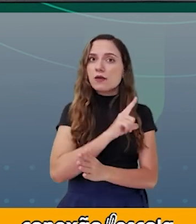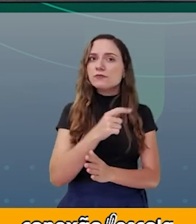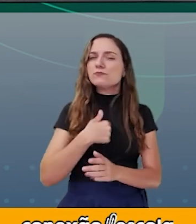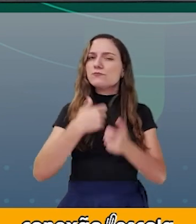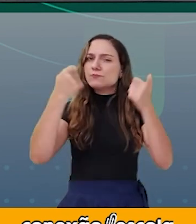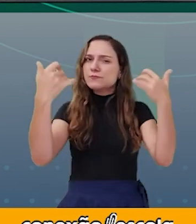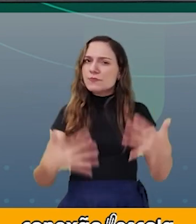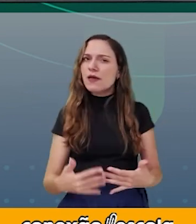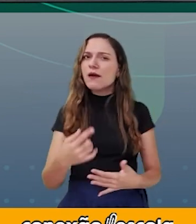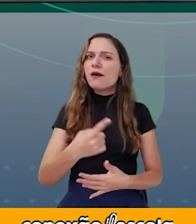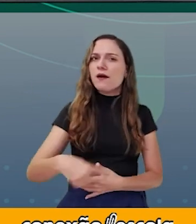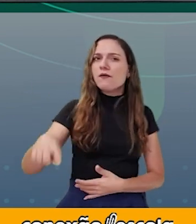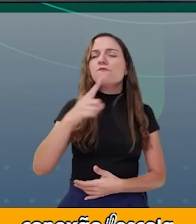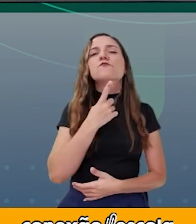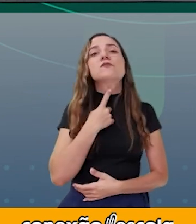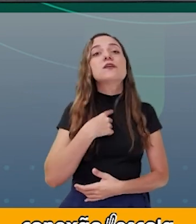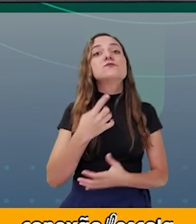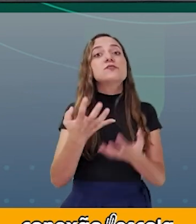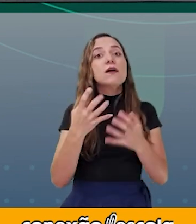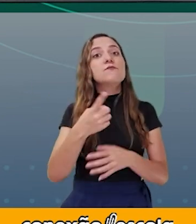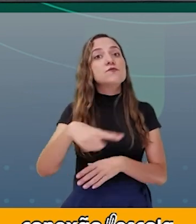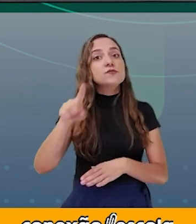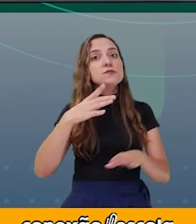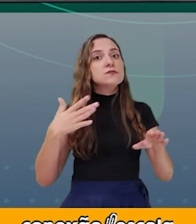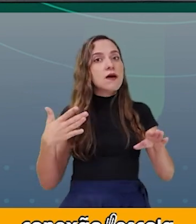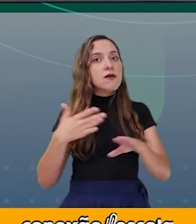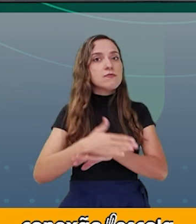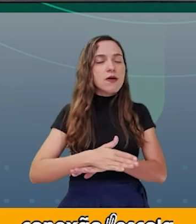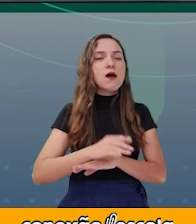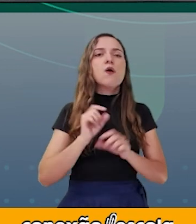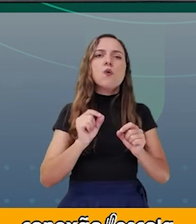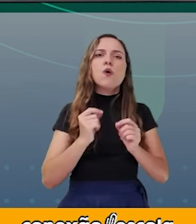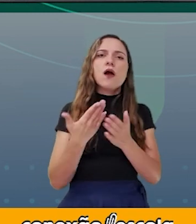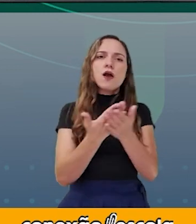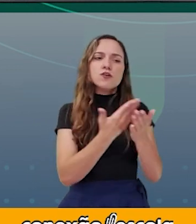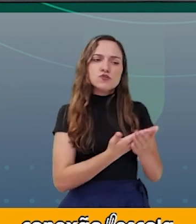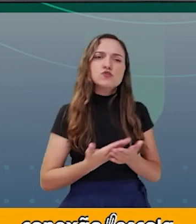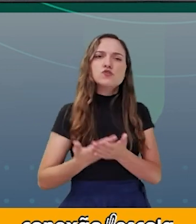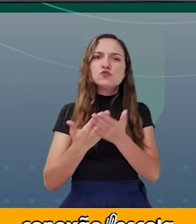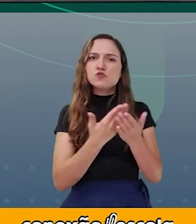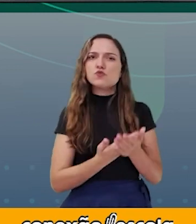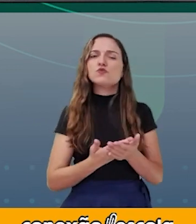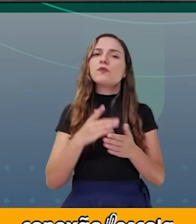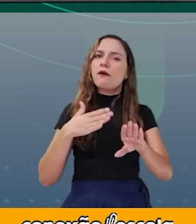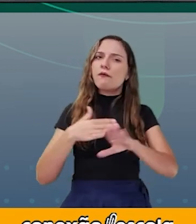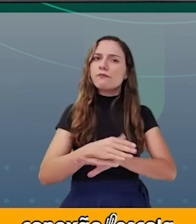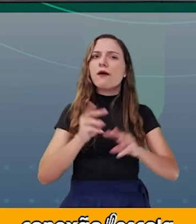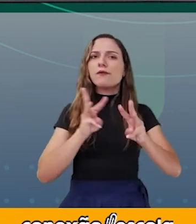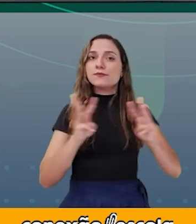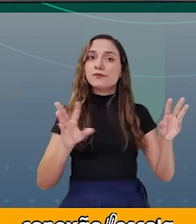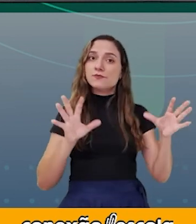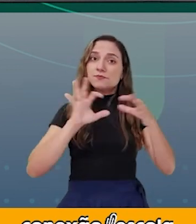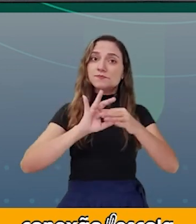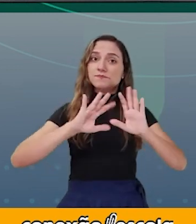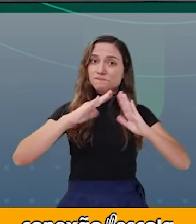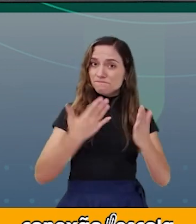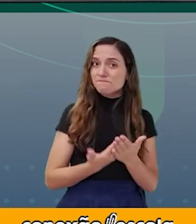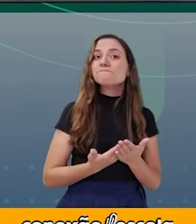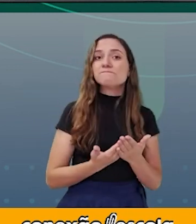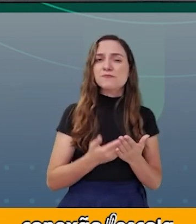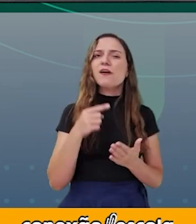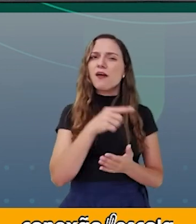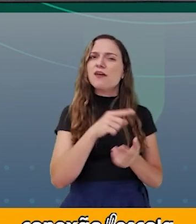terminarmos, eu quero que você corra, busque o seu material e acesse o portal Conexão